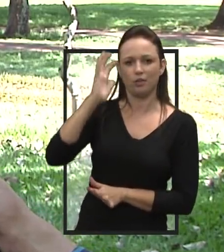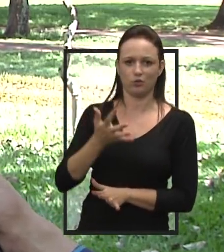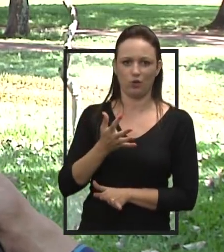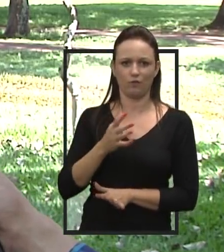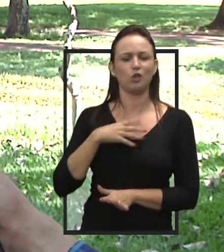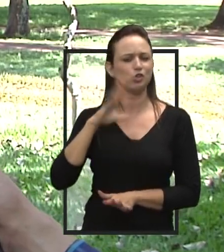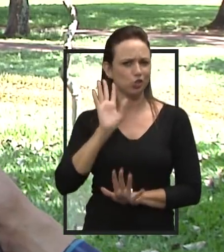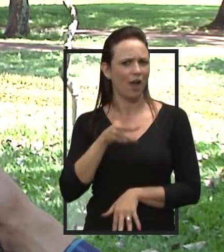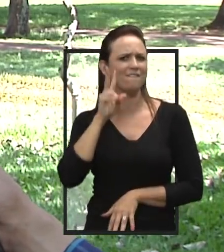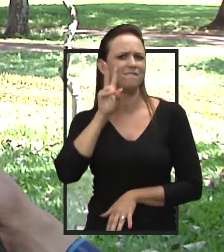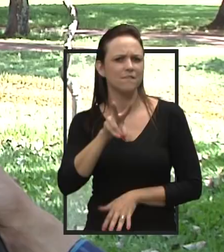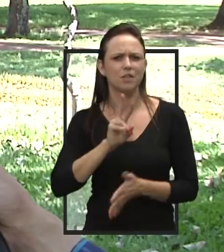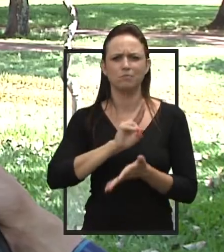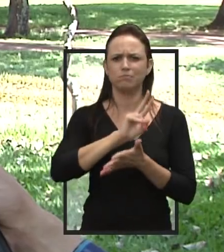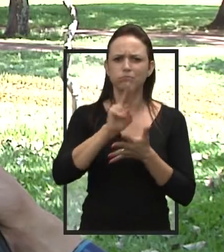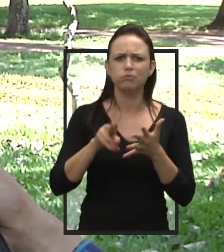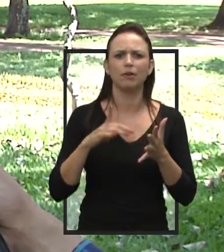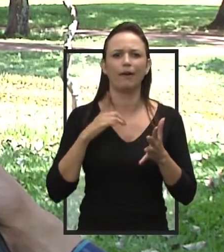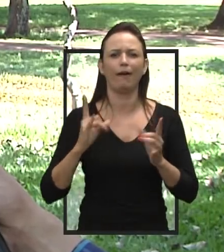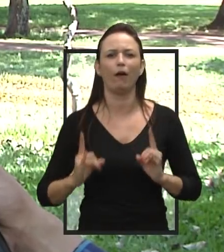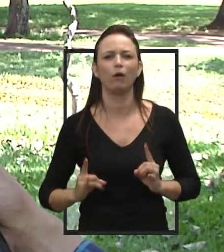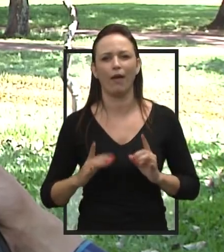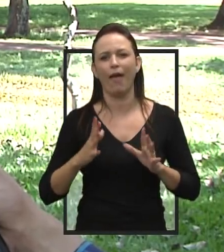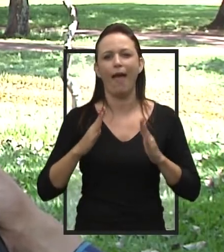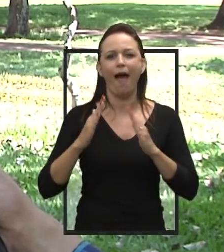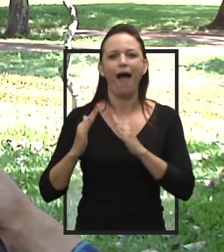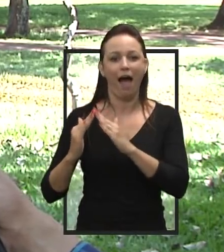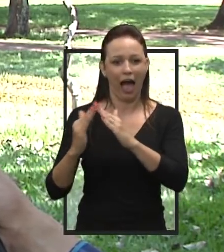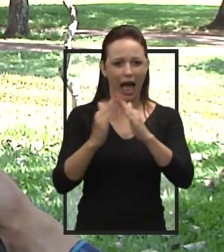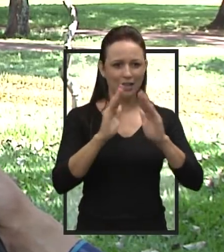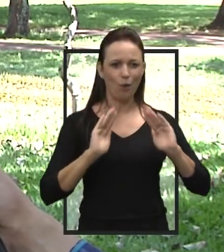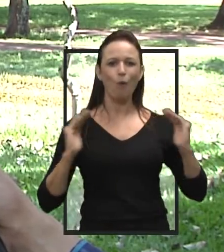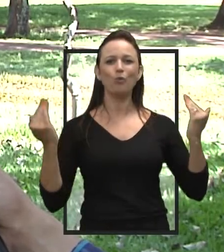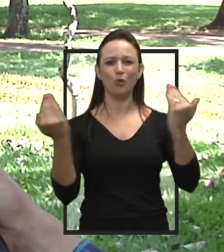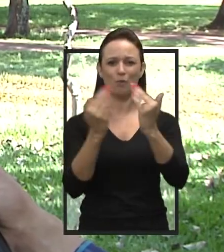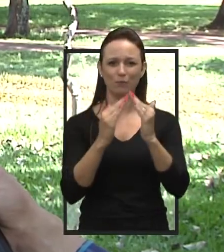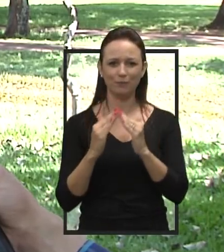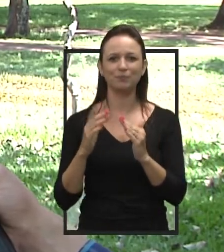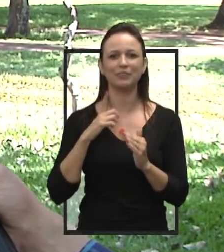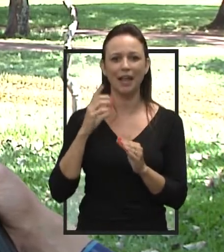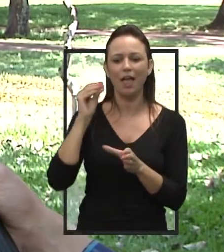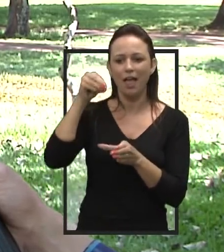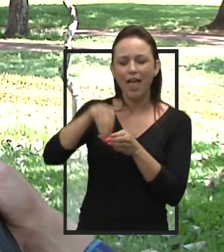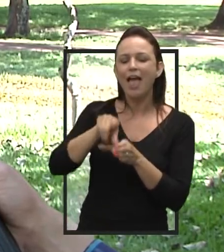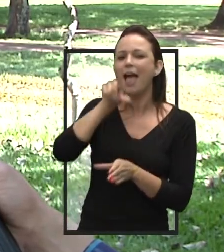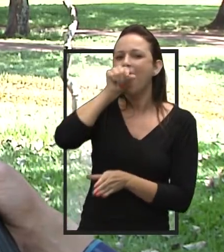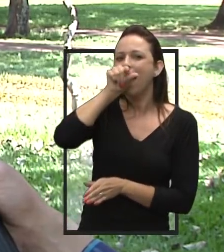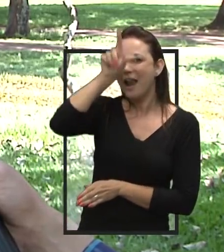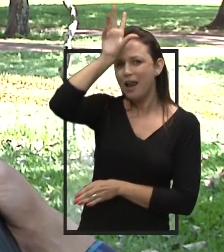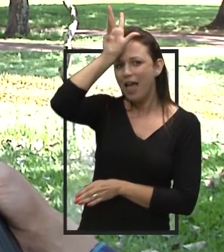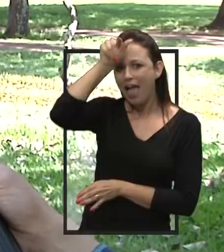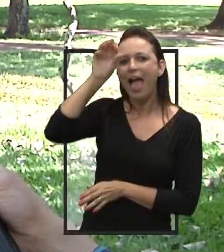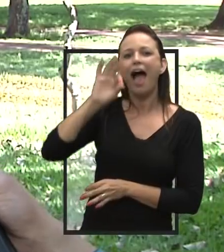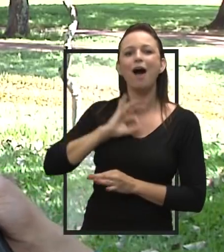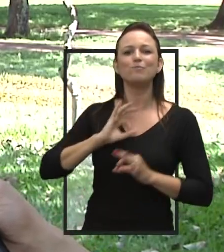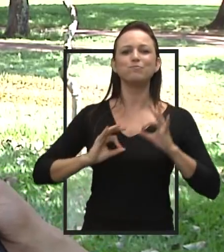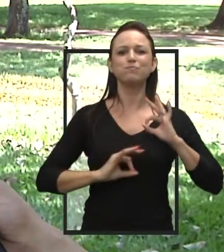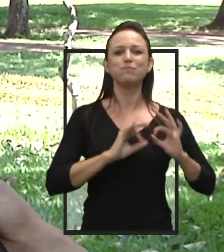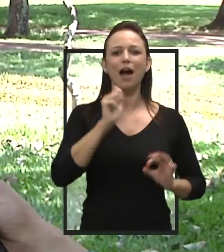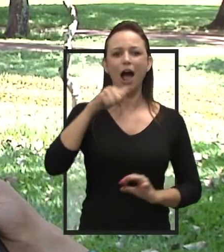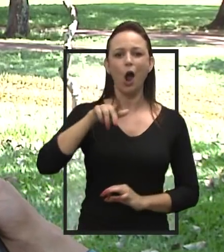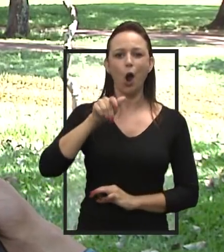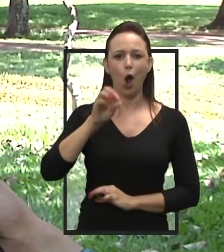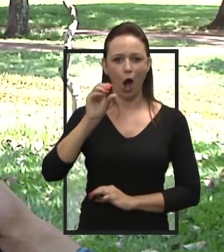vários, não é um só, eu já vi vários casos de condomínios de luxo que eles criam galinha da Angola para combater o escorpião.